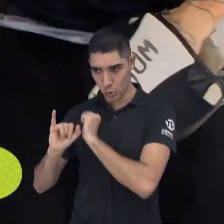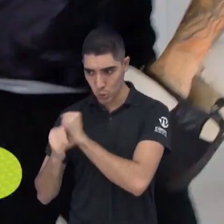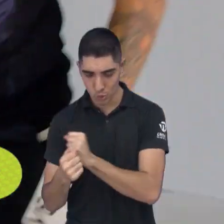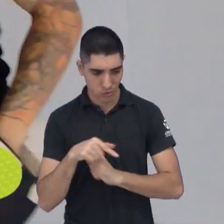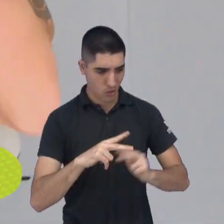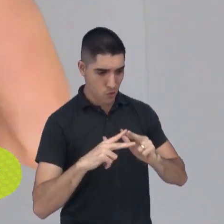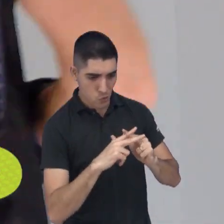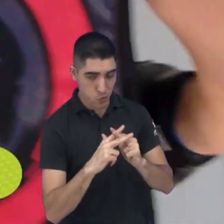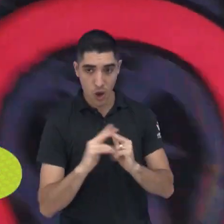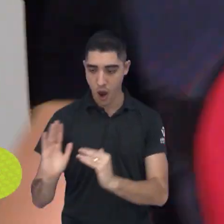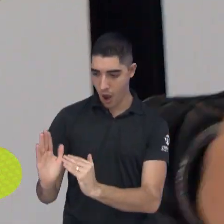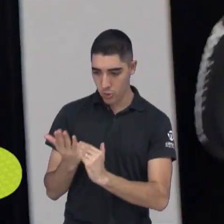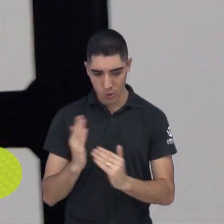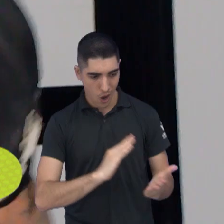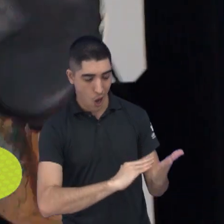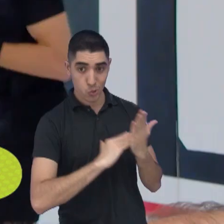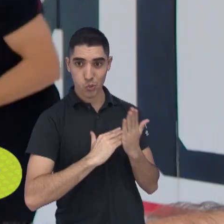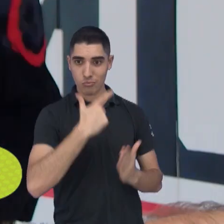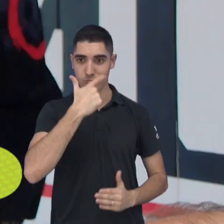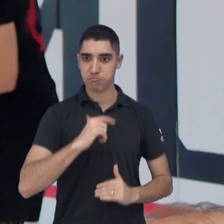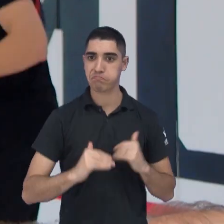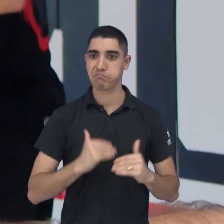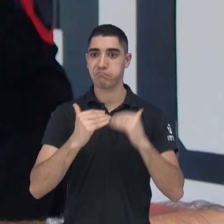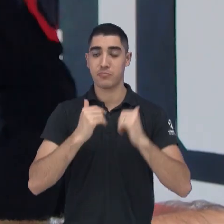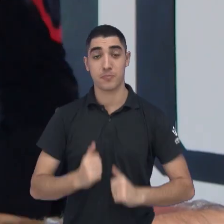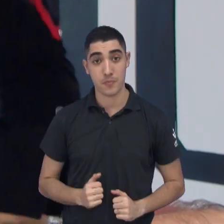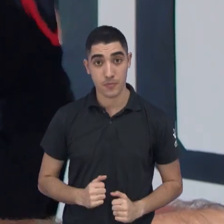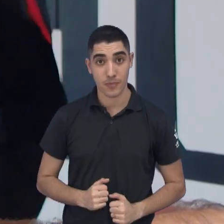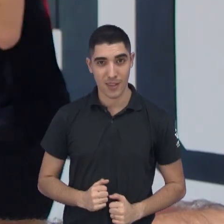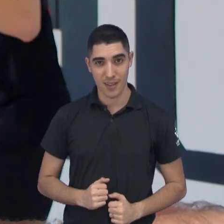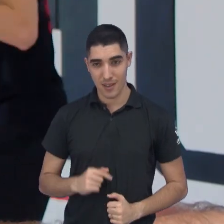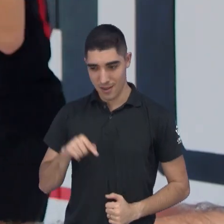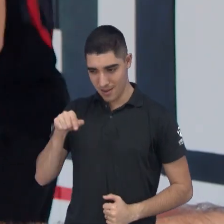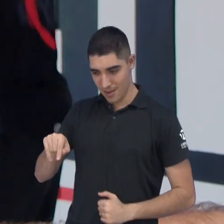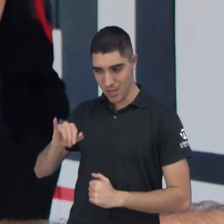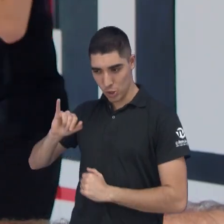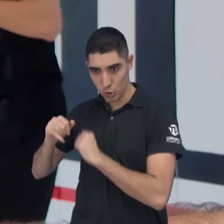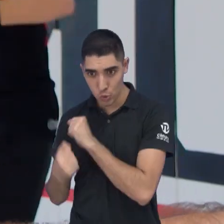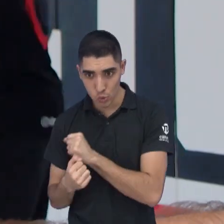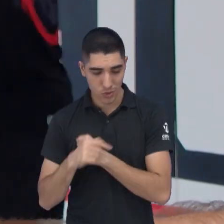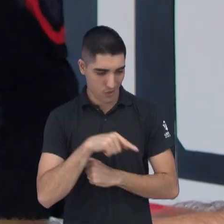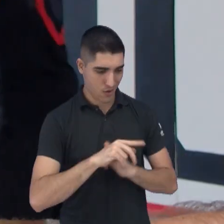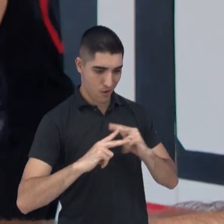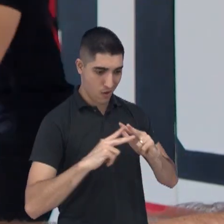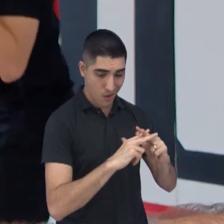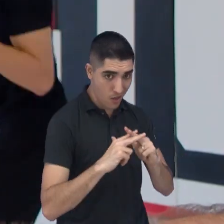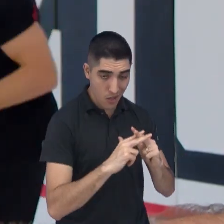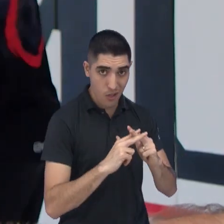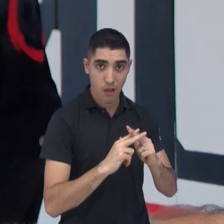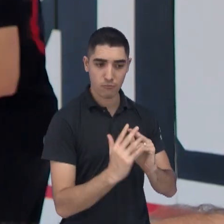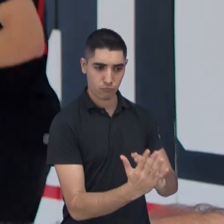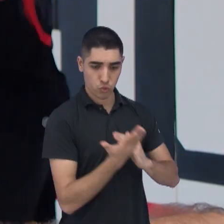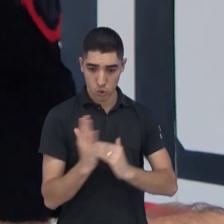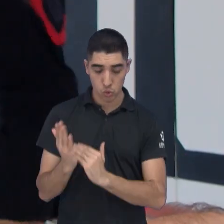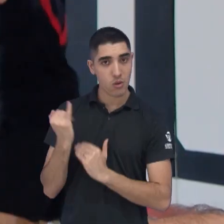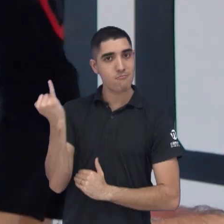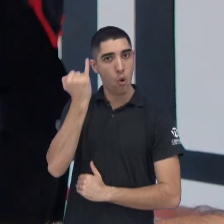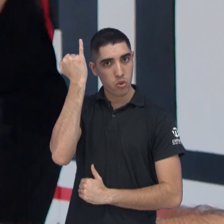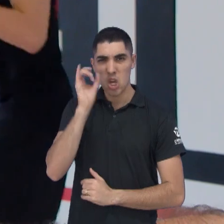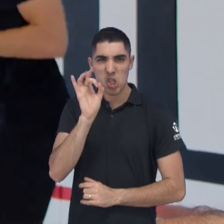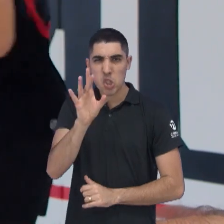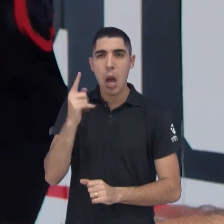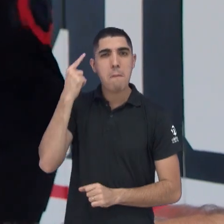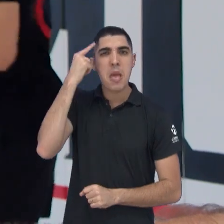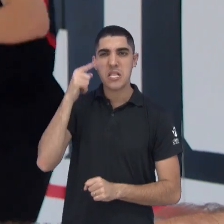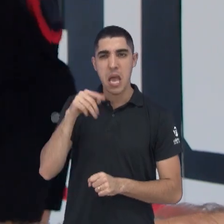e disciplinar do atleta. O wrestling quanto o jiu-jitsu é muito importante no MMA, né? Não é só a trocação, o grappling também